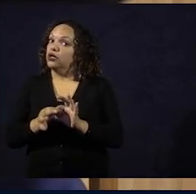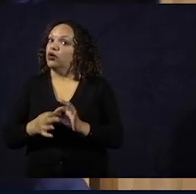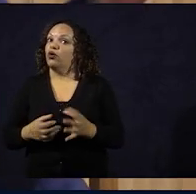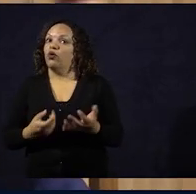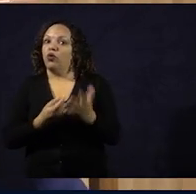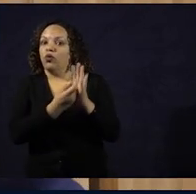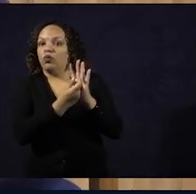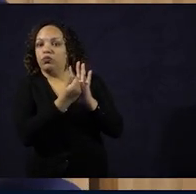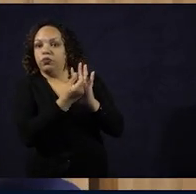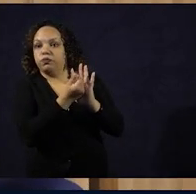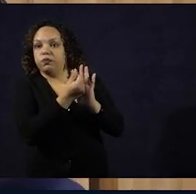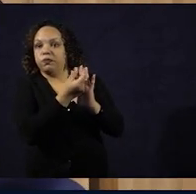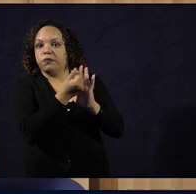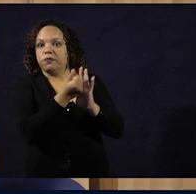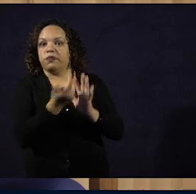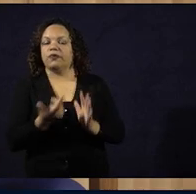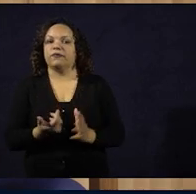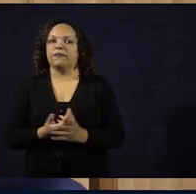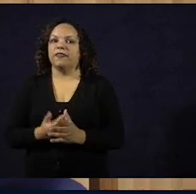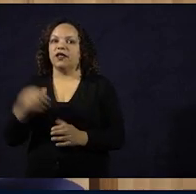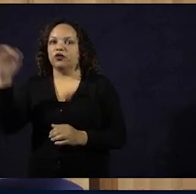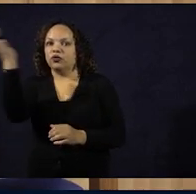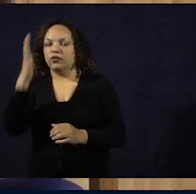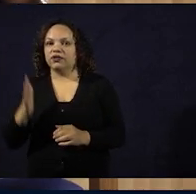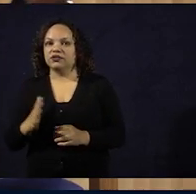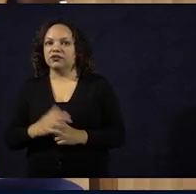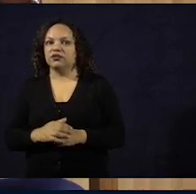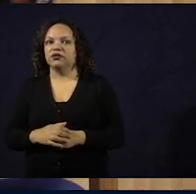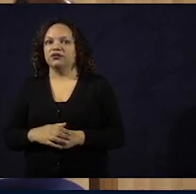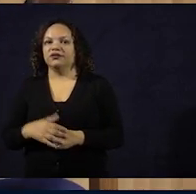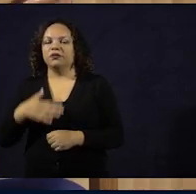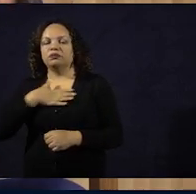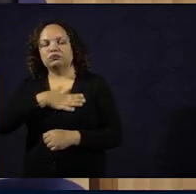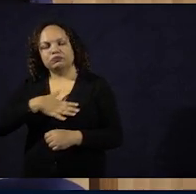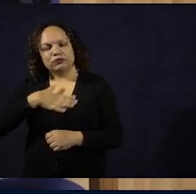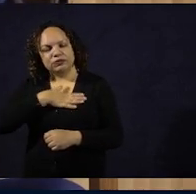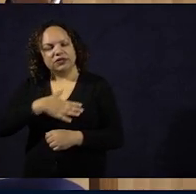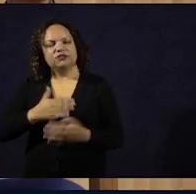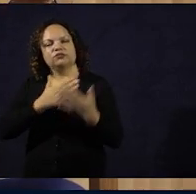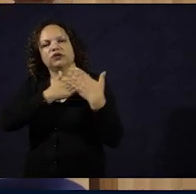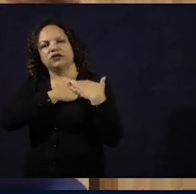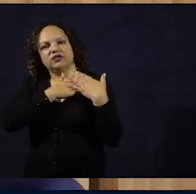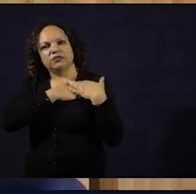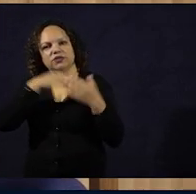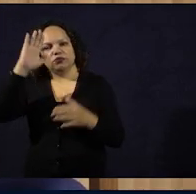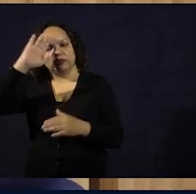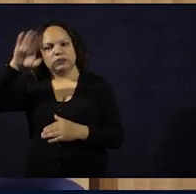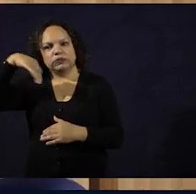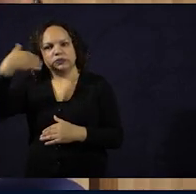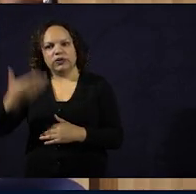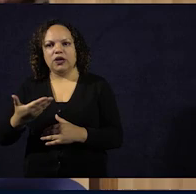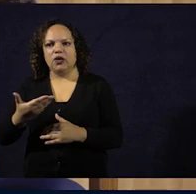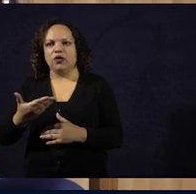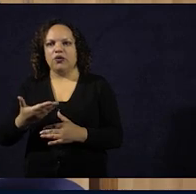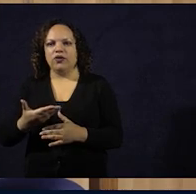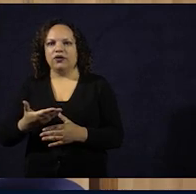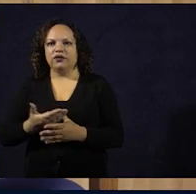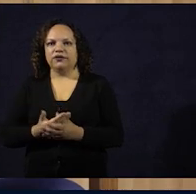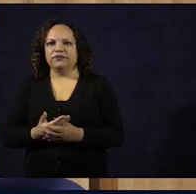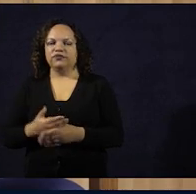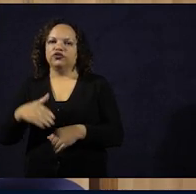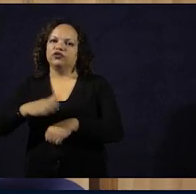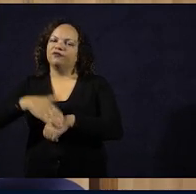e vários meus sócios que estão aqui você é temos um prazer a responsabilidade a honra é de de